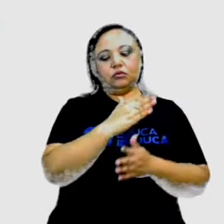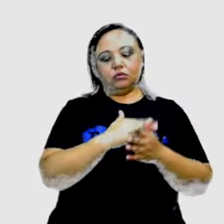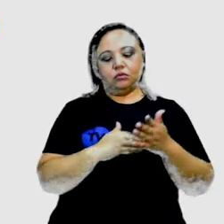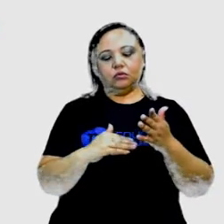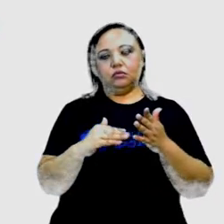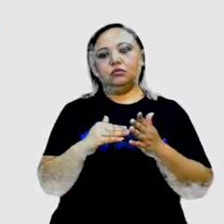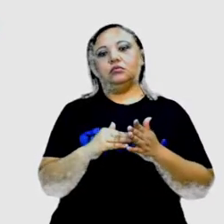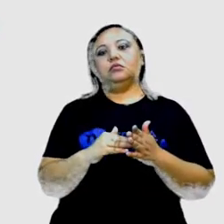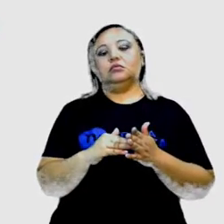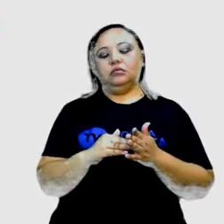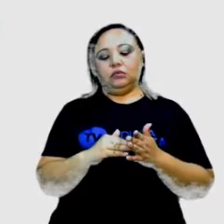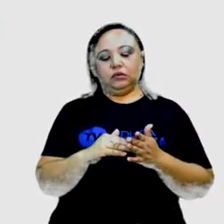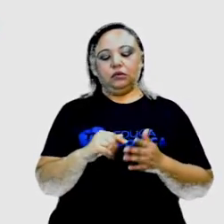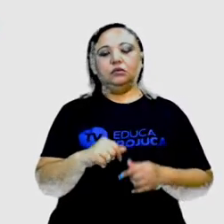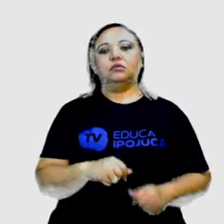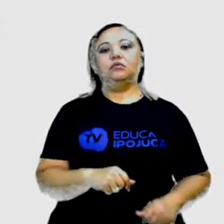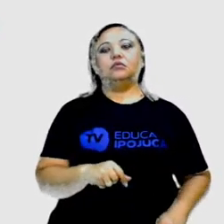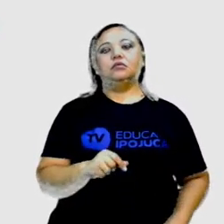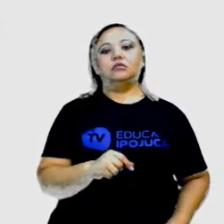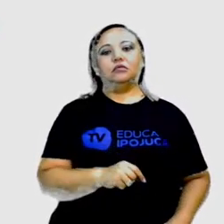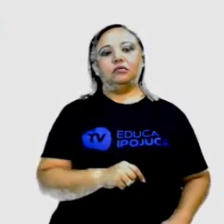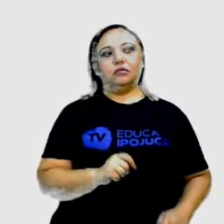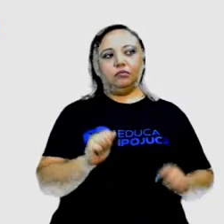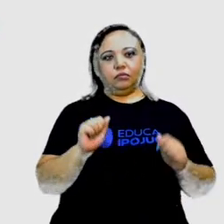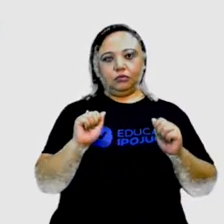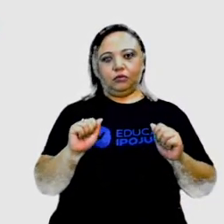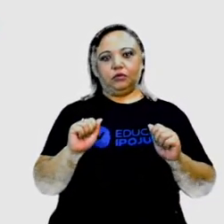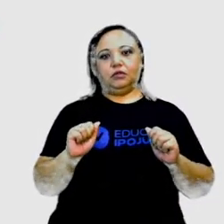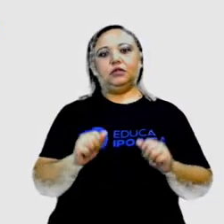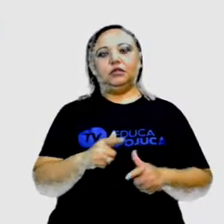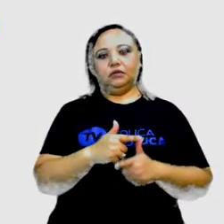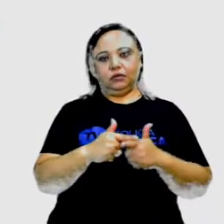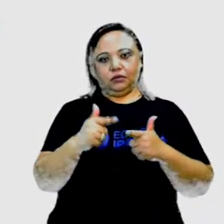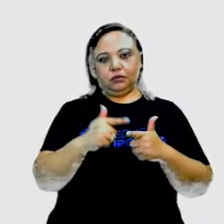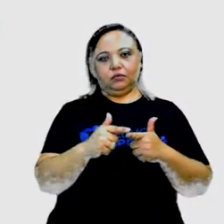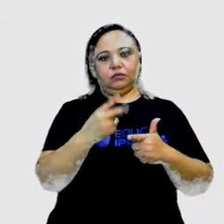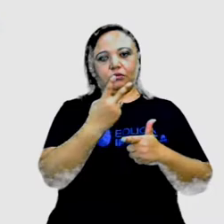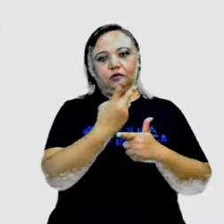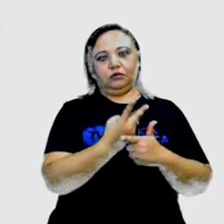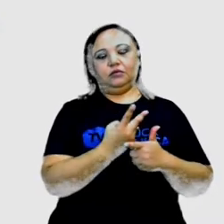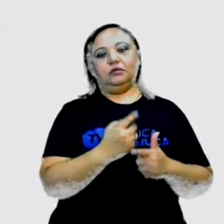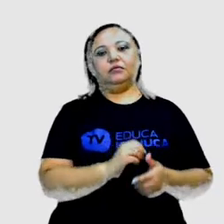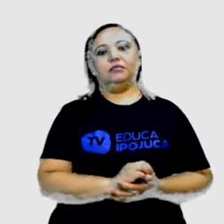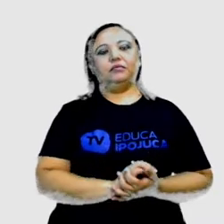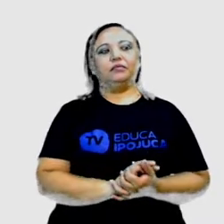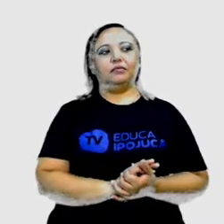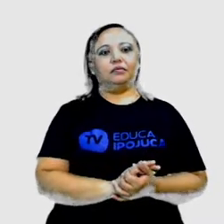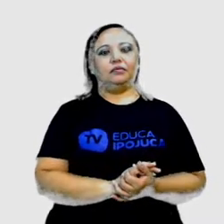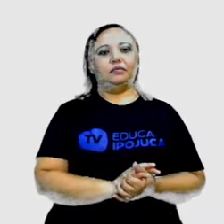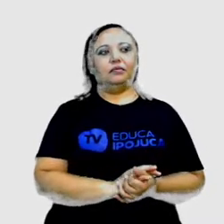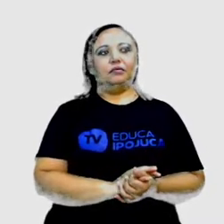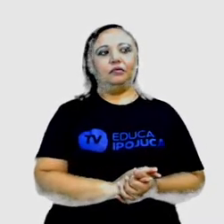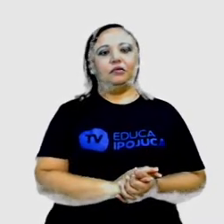ser divididos por 2, pelo menos. Então, está tudo certo, ok?